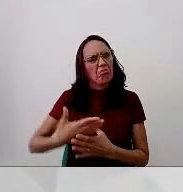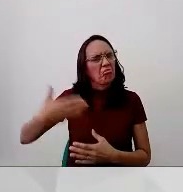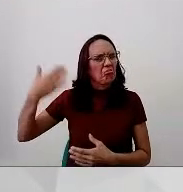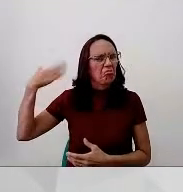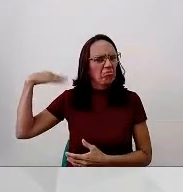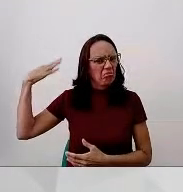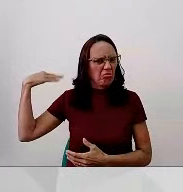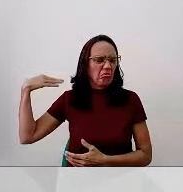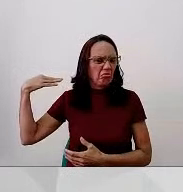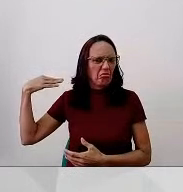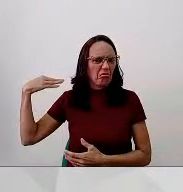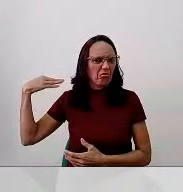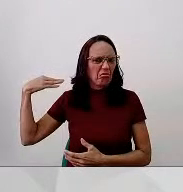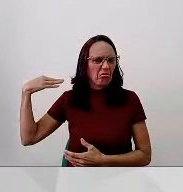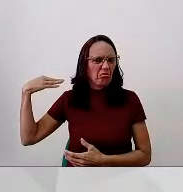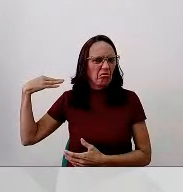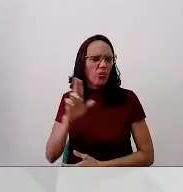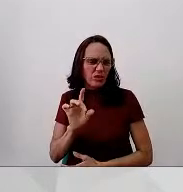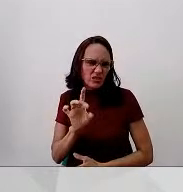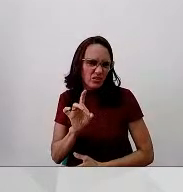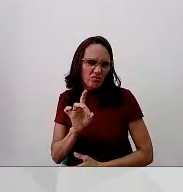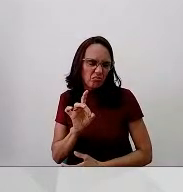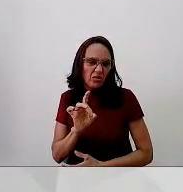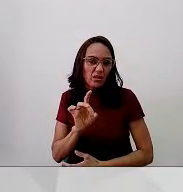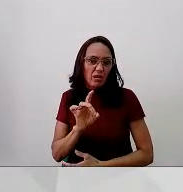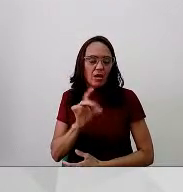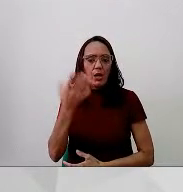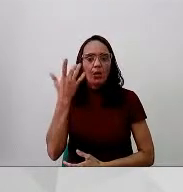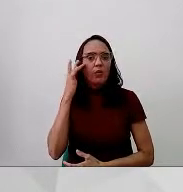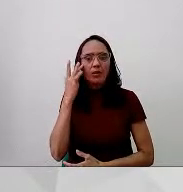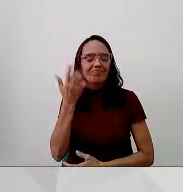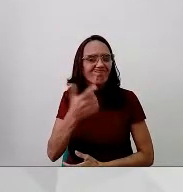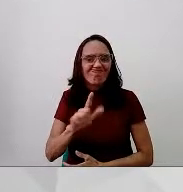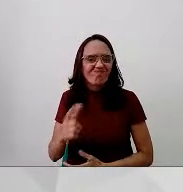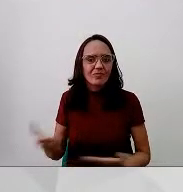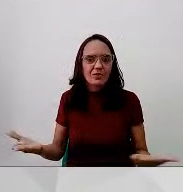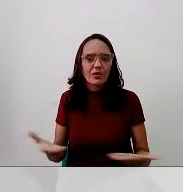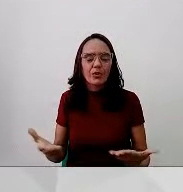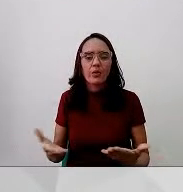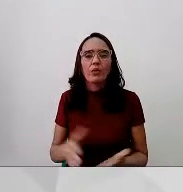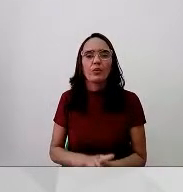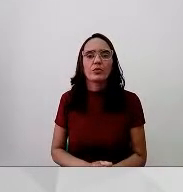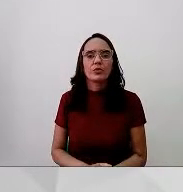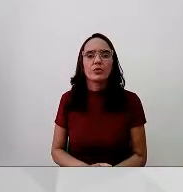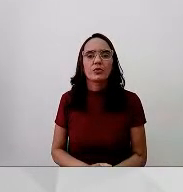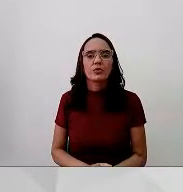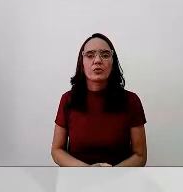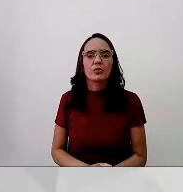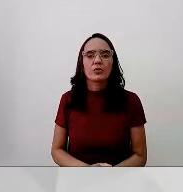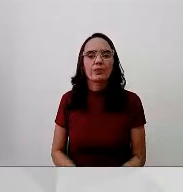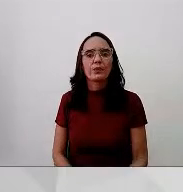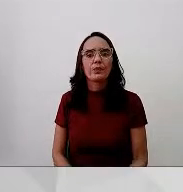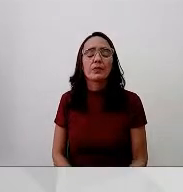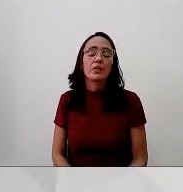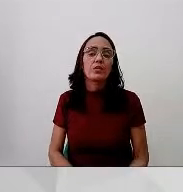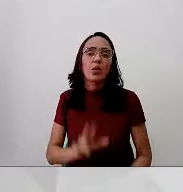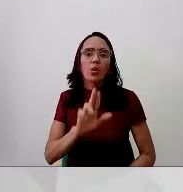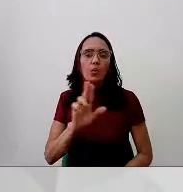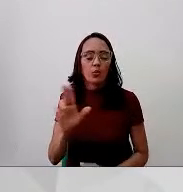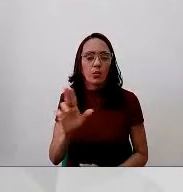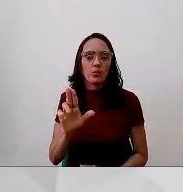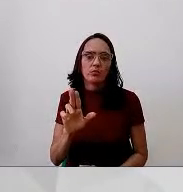nome. Ficou redes neurais e aprendizado, eu acho. Só o nome que mudou, mas ela